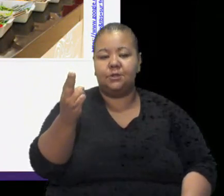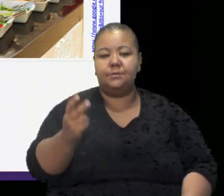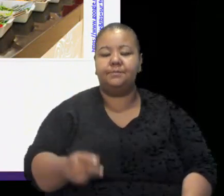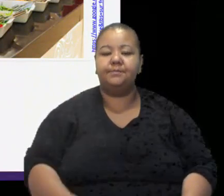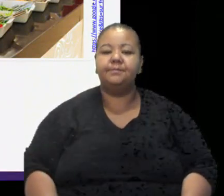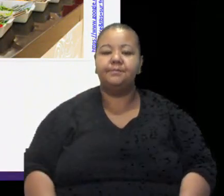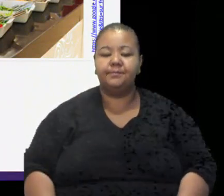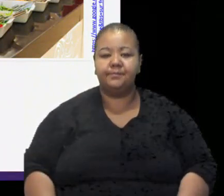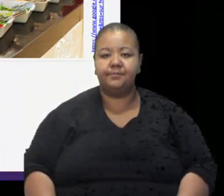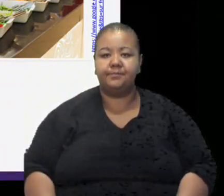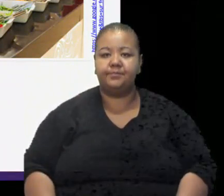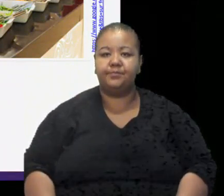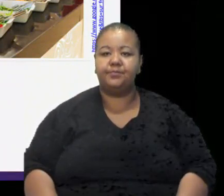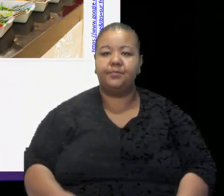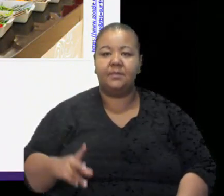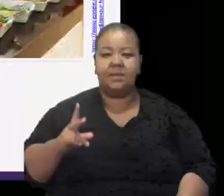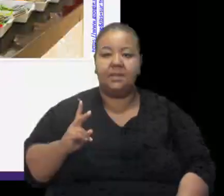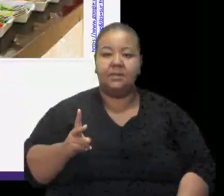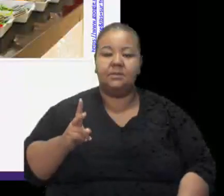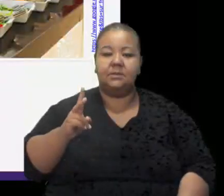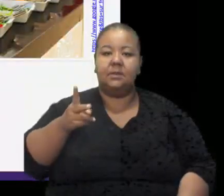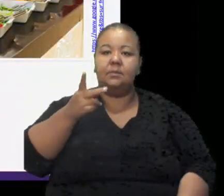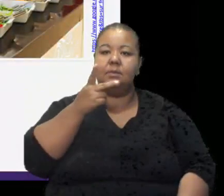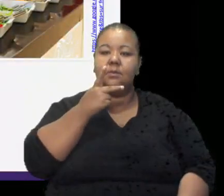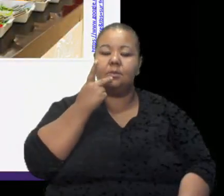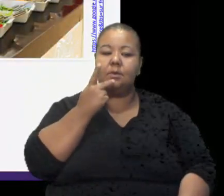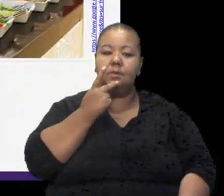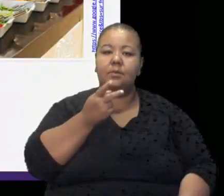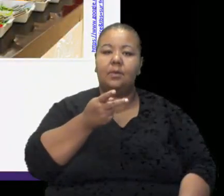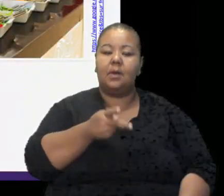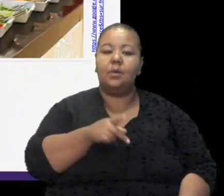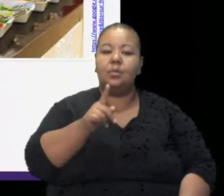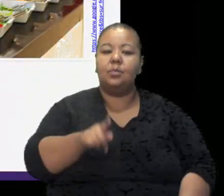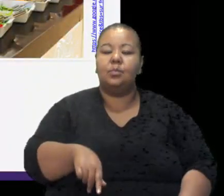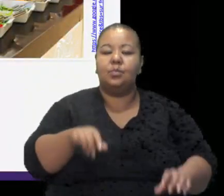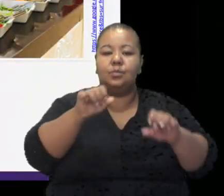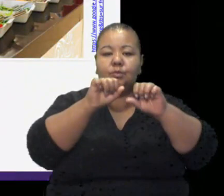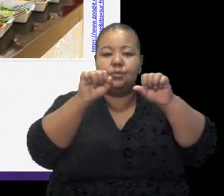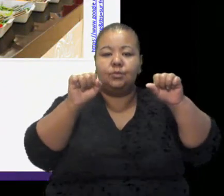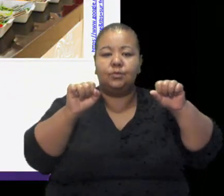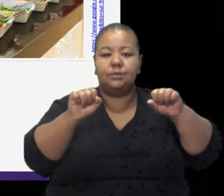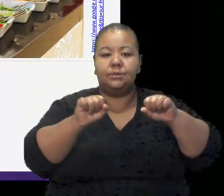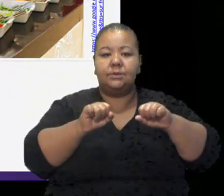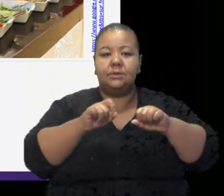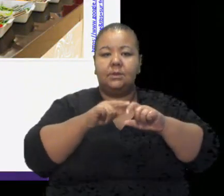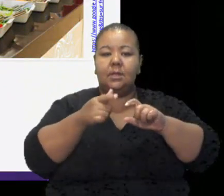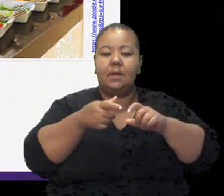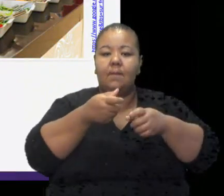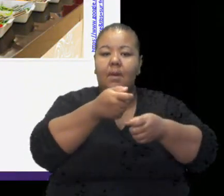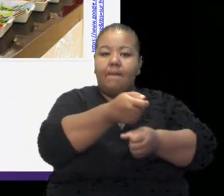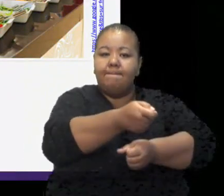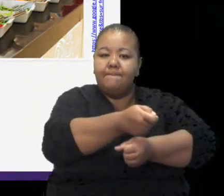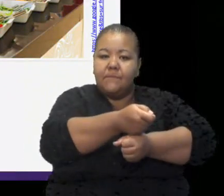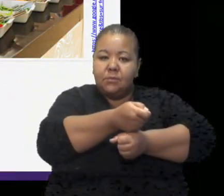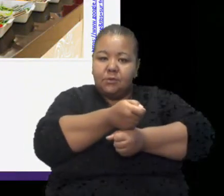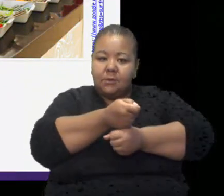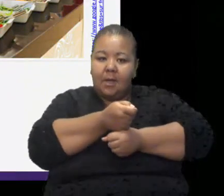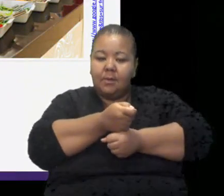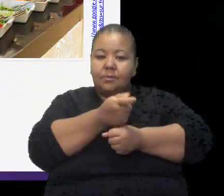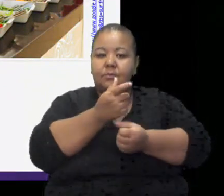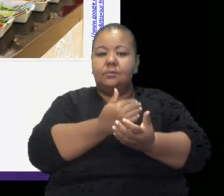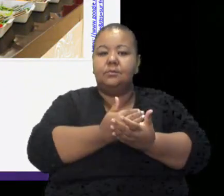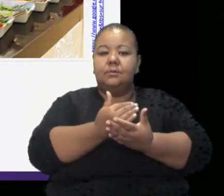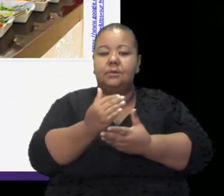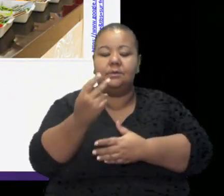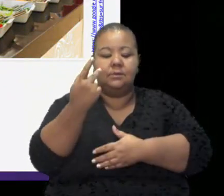Então vamos lá. Toda vez que eu falo um sistema puxado, eu tenho como um princípio que o início